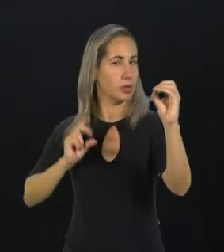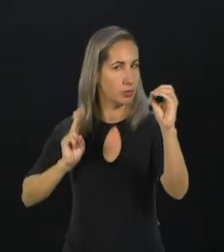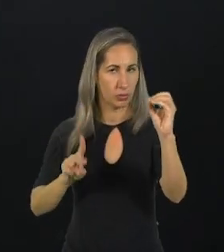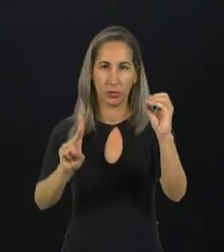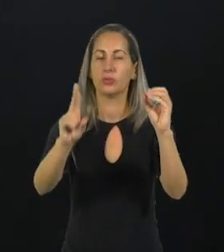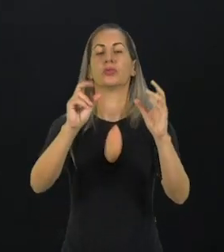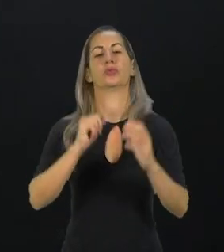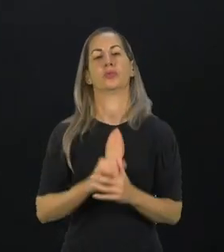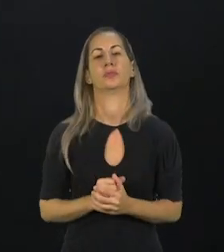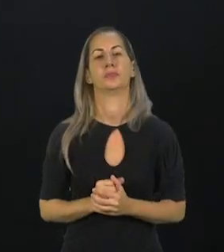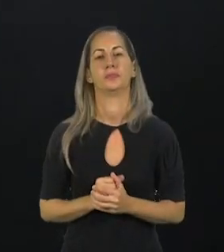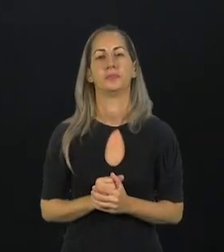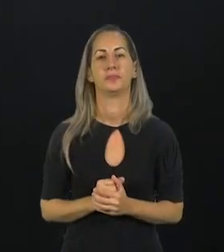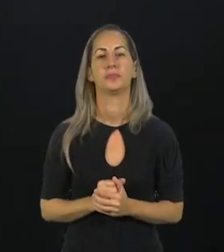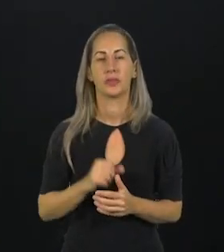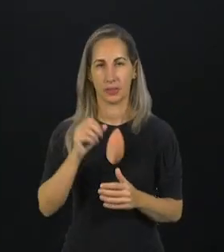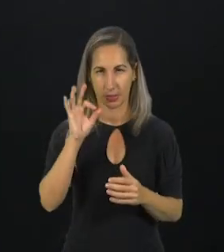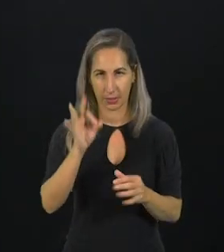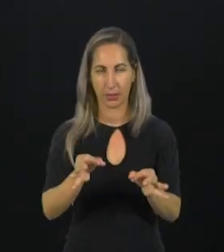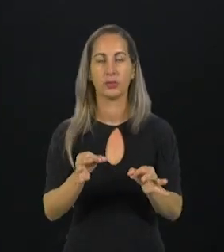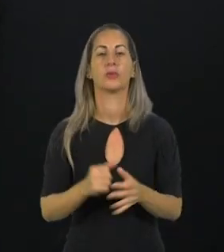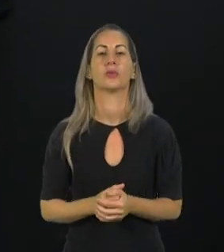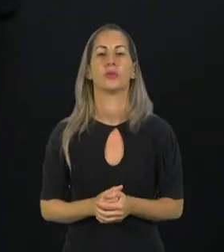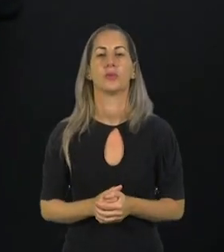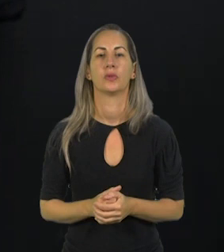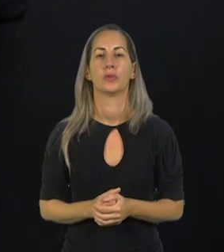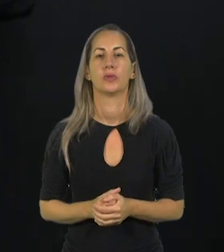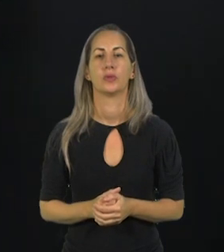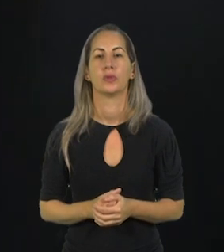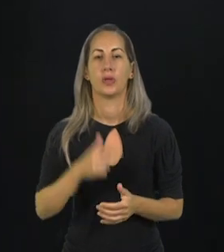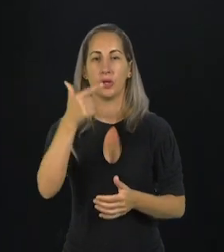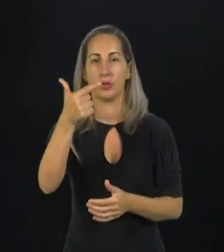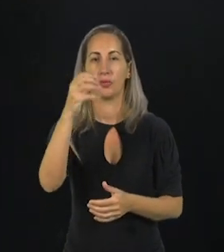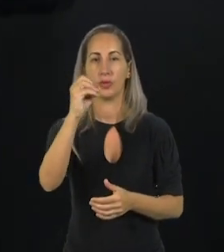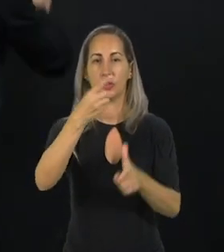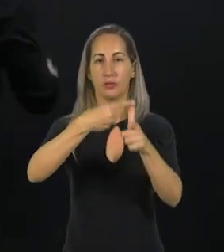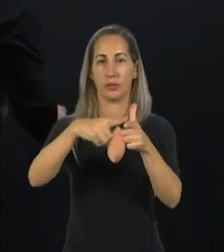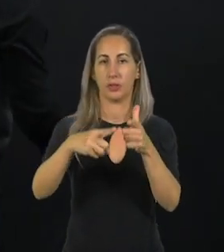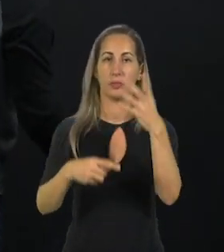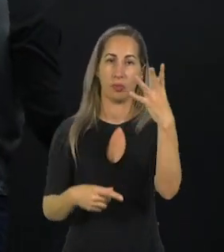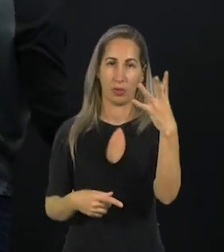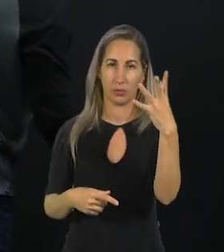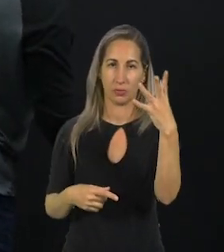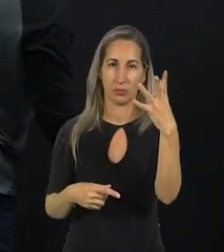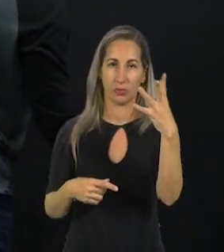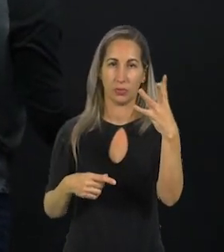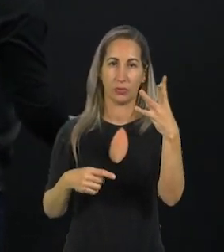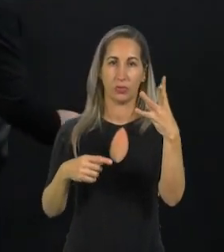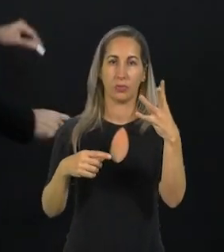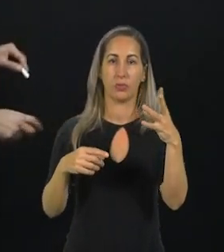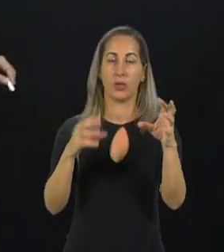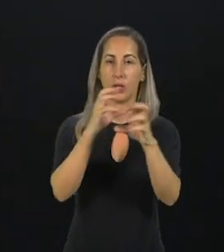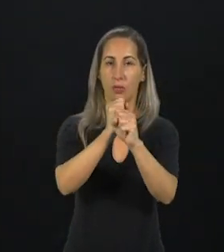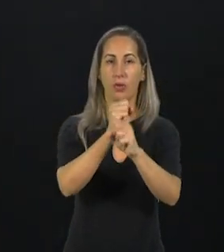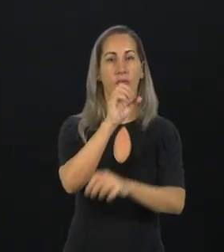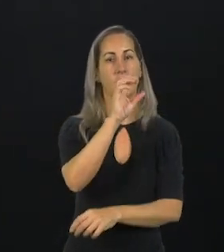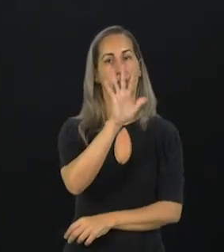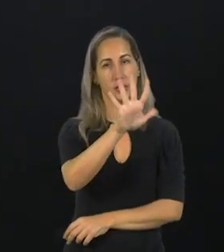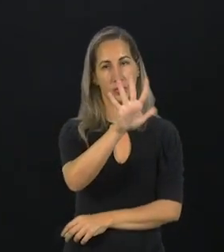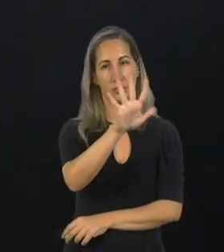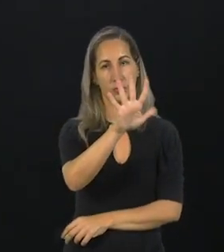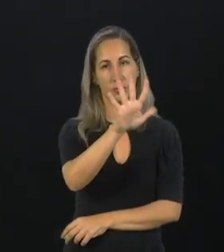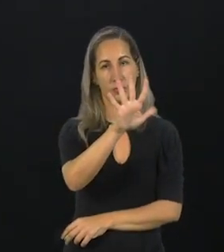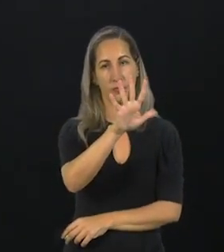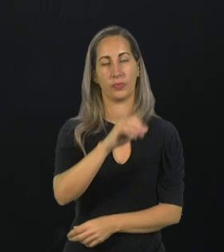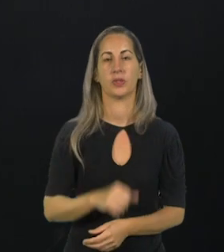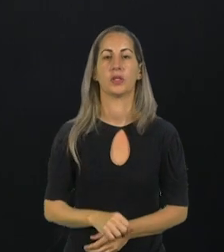a divisão normalmente. Legal? Então, reparem. 20 dividido por 4 é igual a 5,